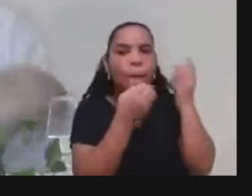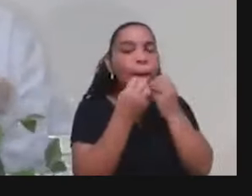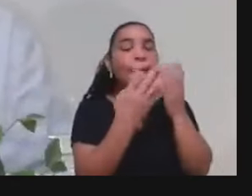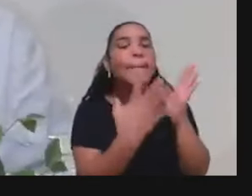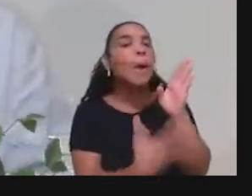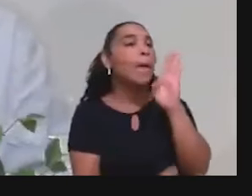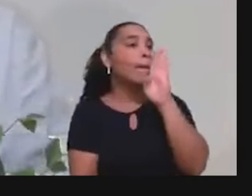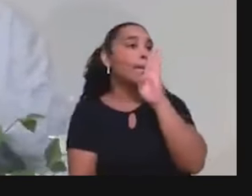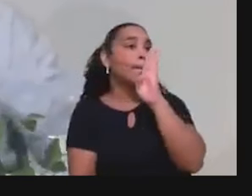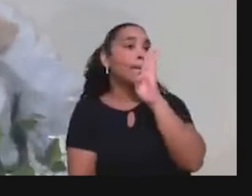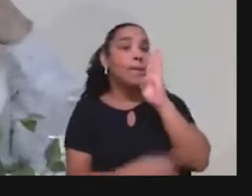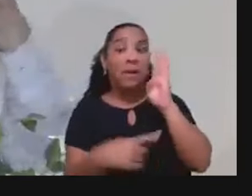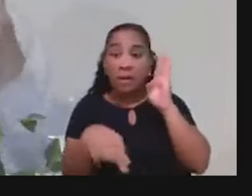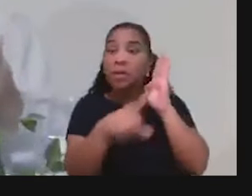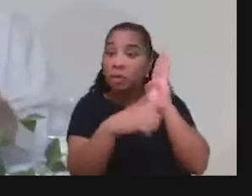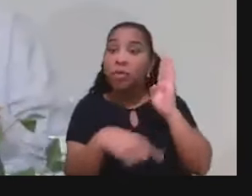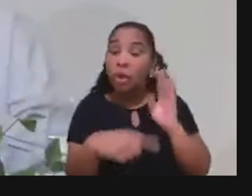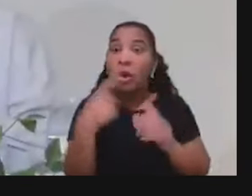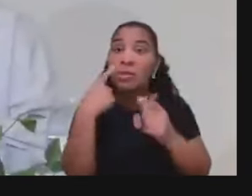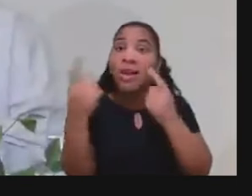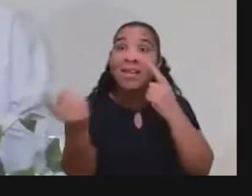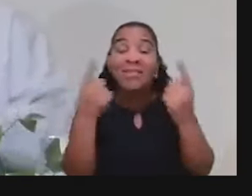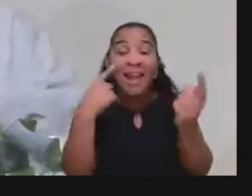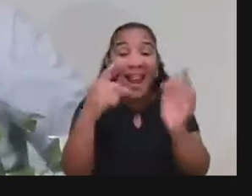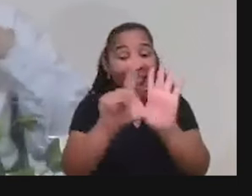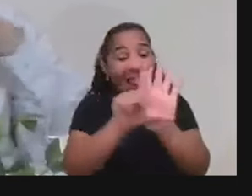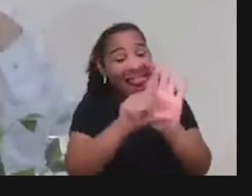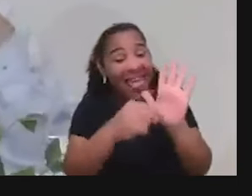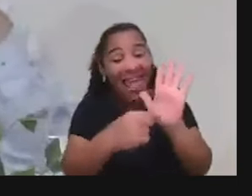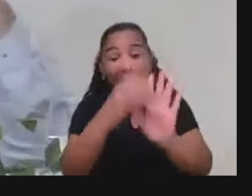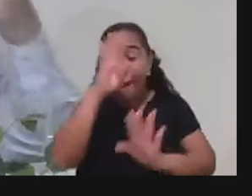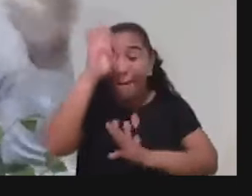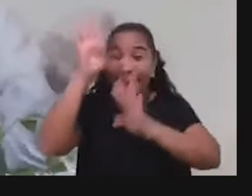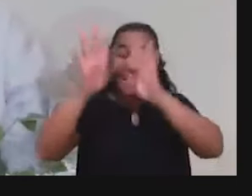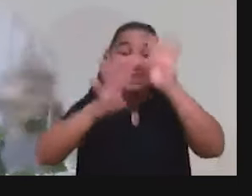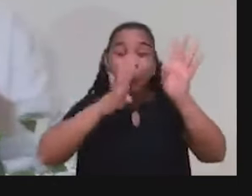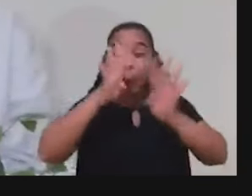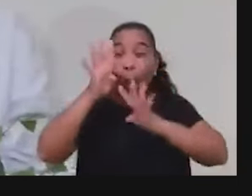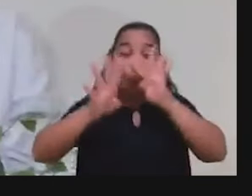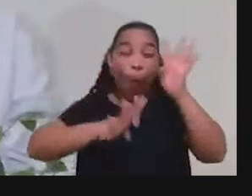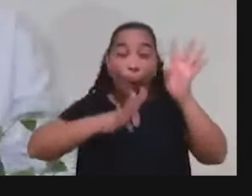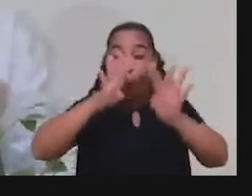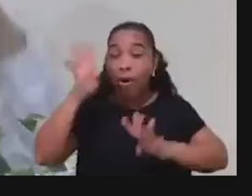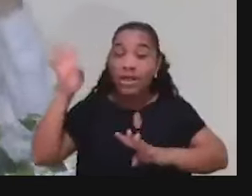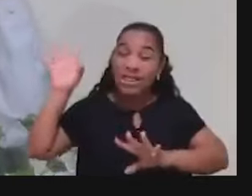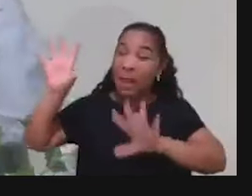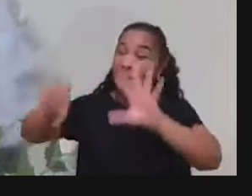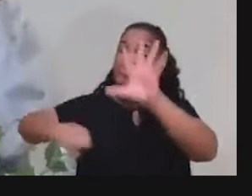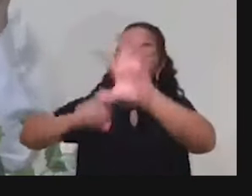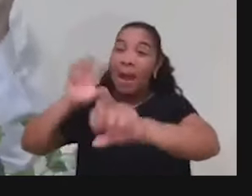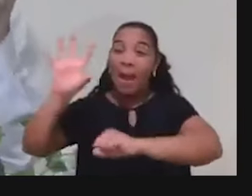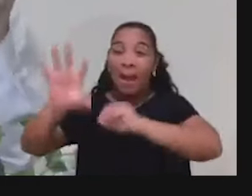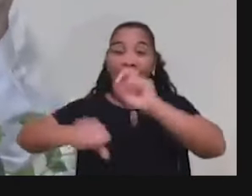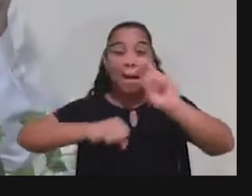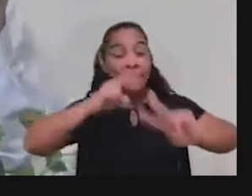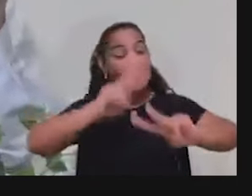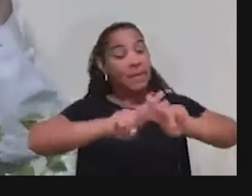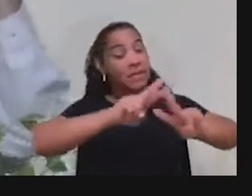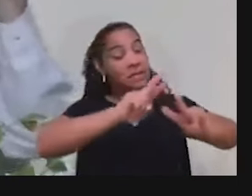Estamos vendo aí leis absurdas, prisões estúpidas, sem